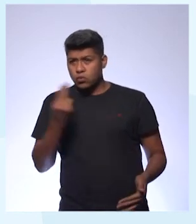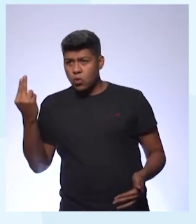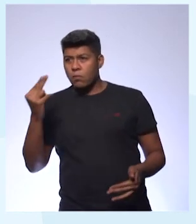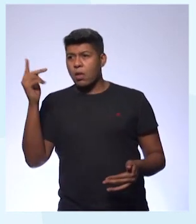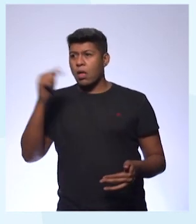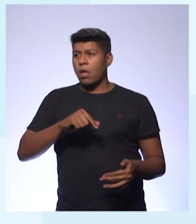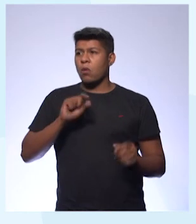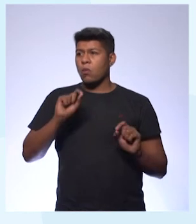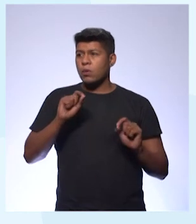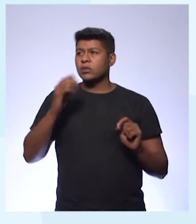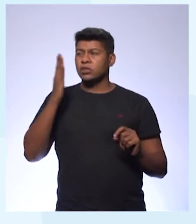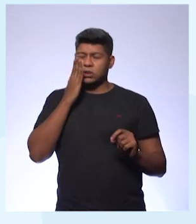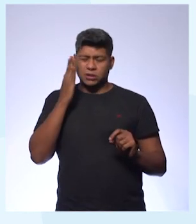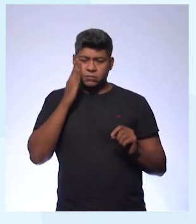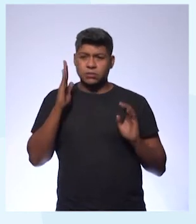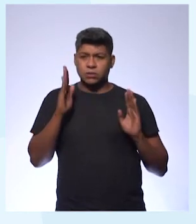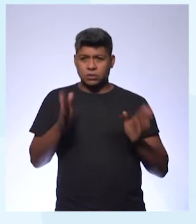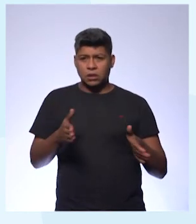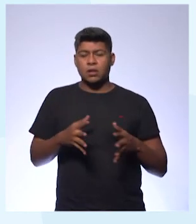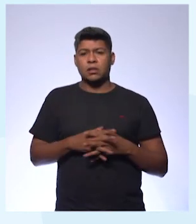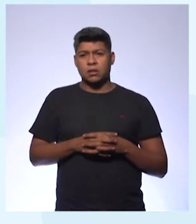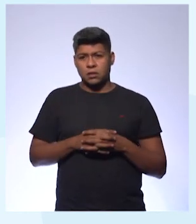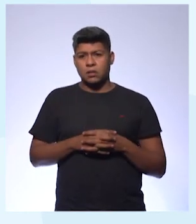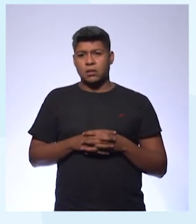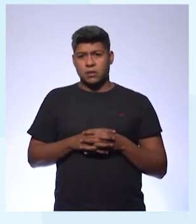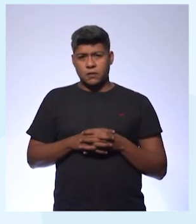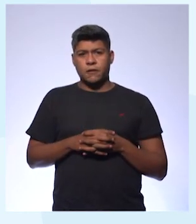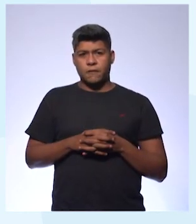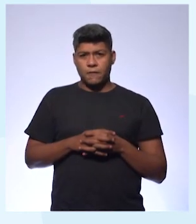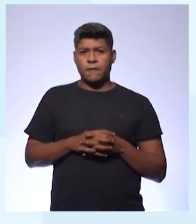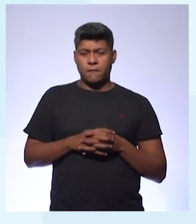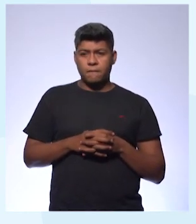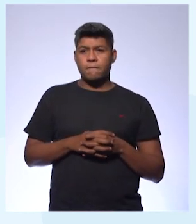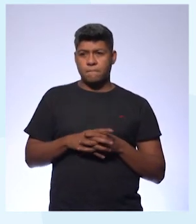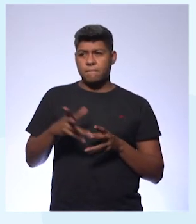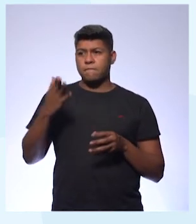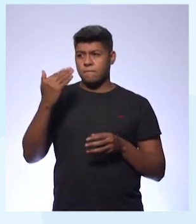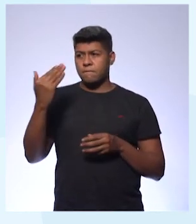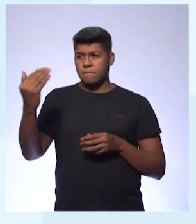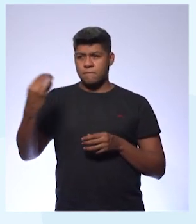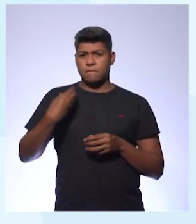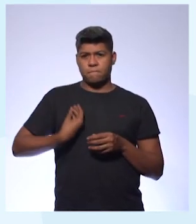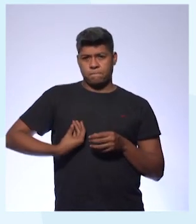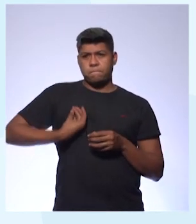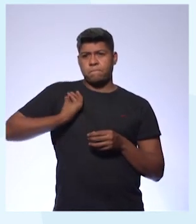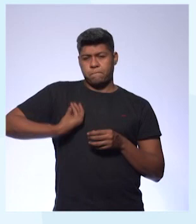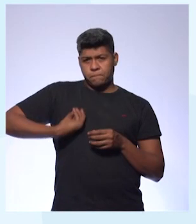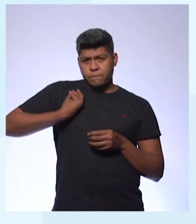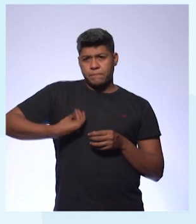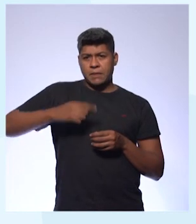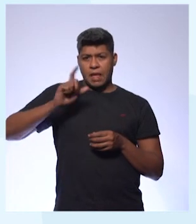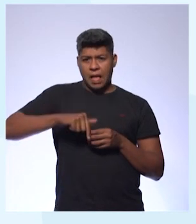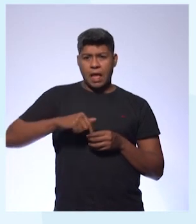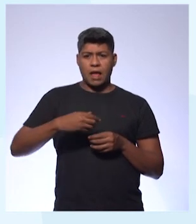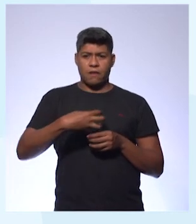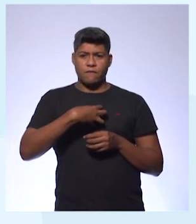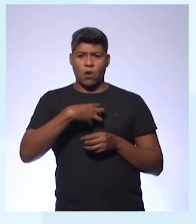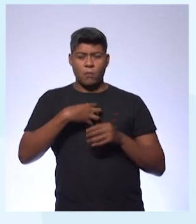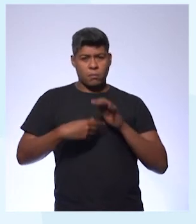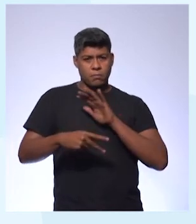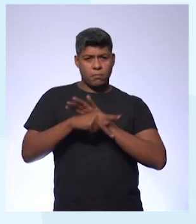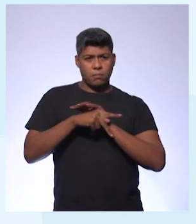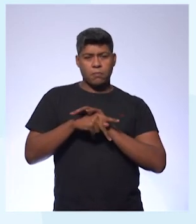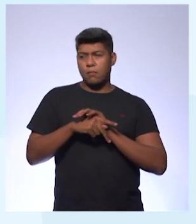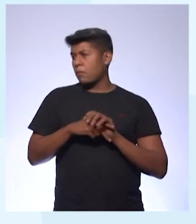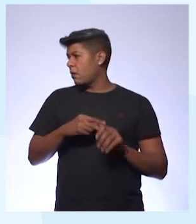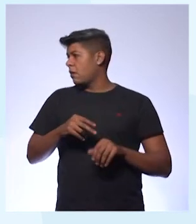são, talvez vocês já saibam, mas eu coloquei os mais famosinhos aí. Parelha é a estrofe formada por 2